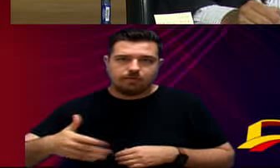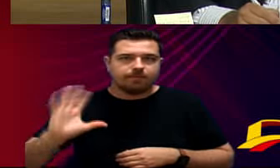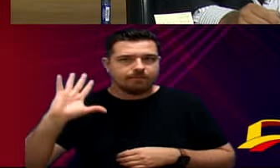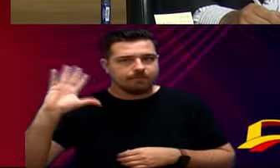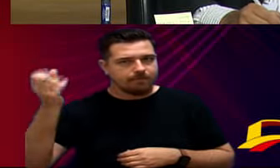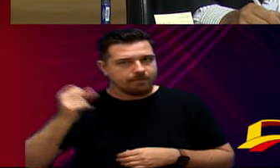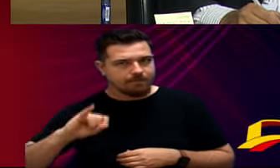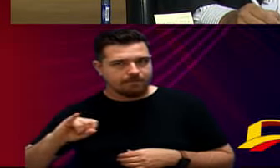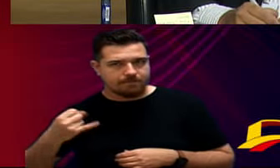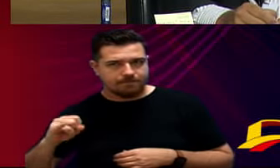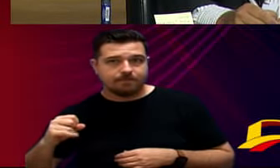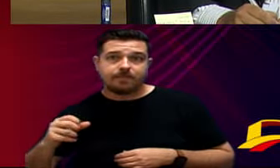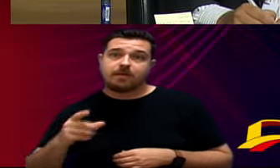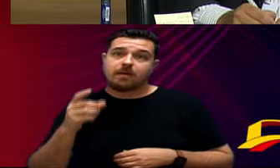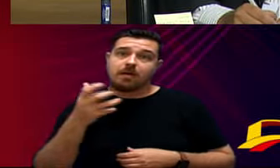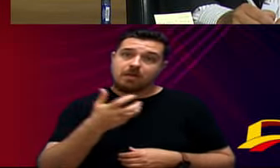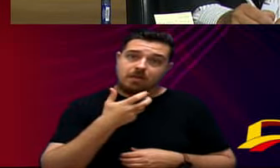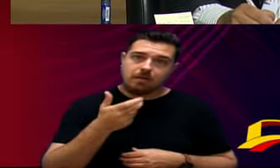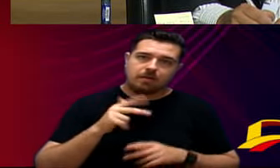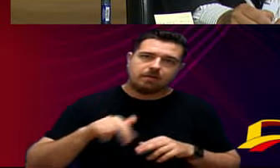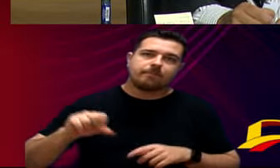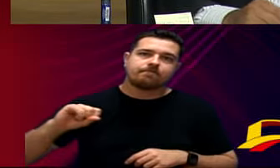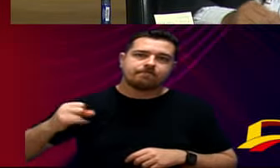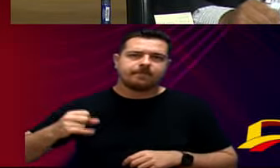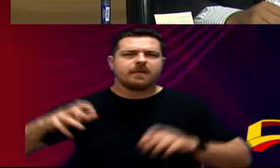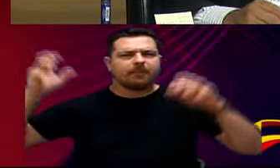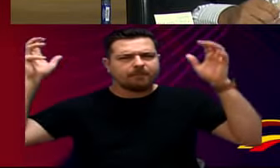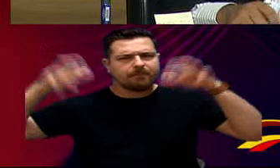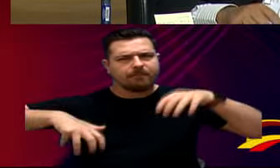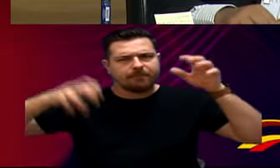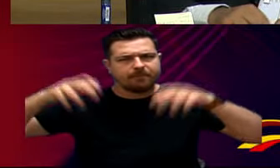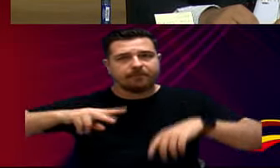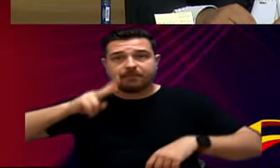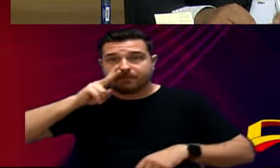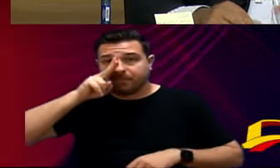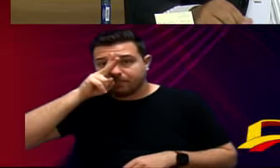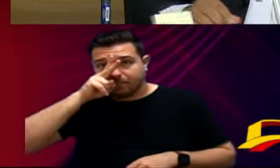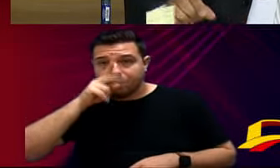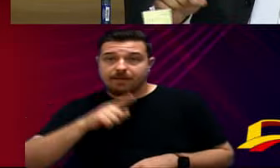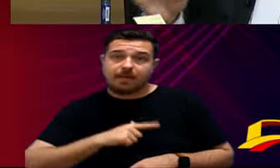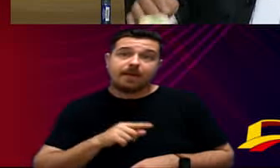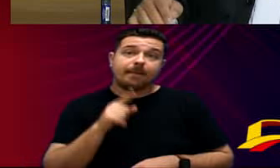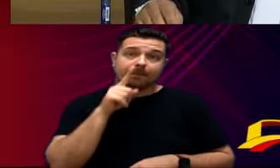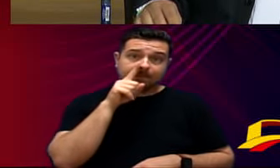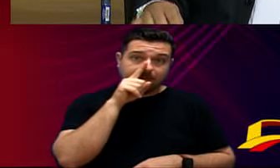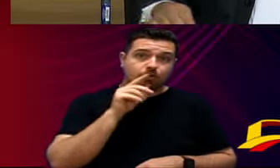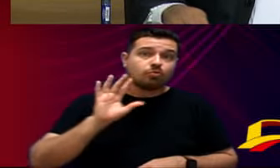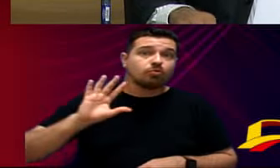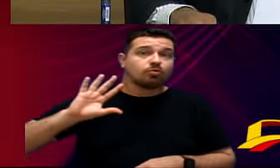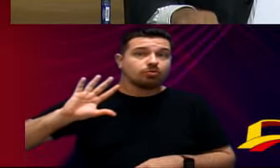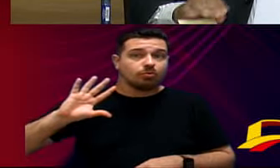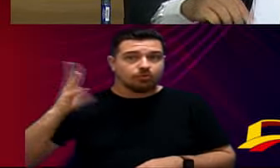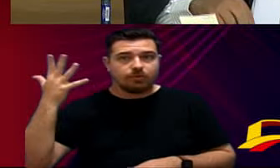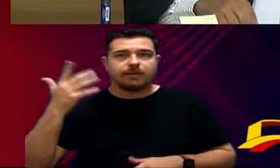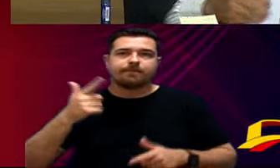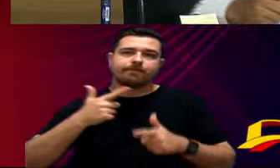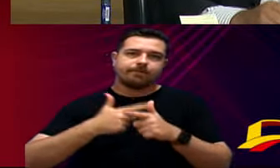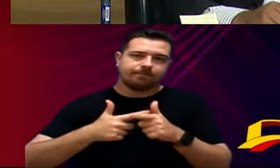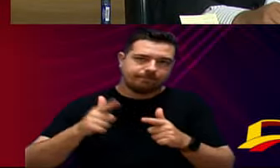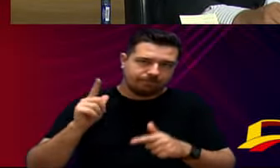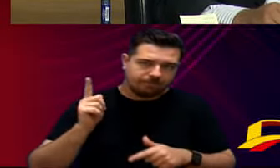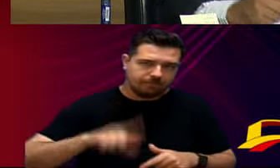janeiro dezembro janeiro começa as tempestades há o risco de acontecer novamente acidentes e